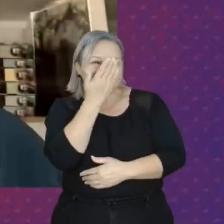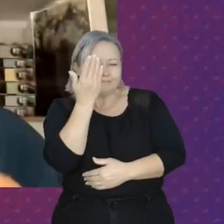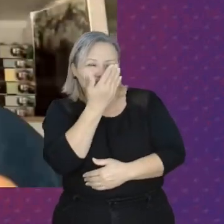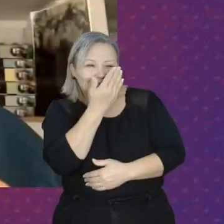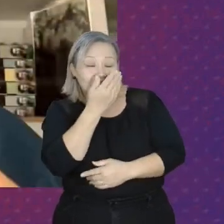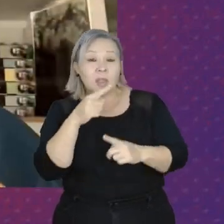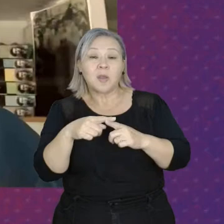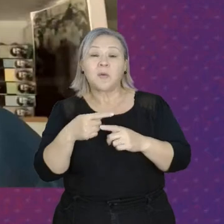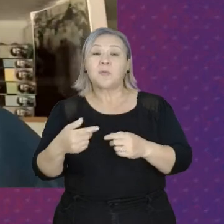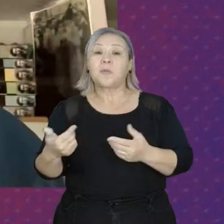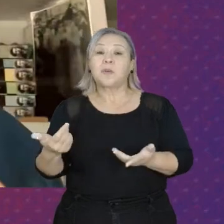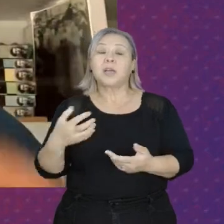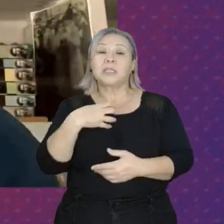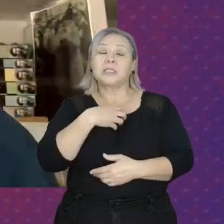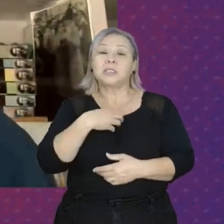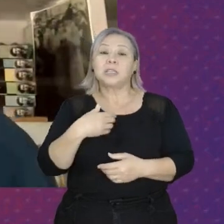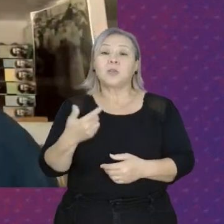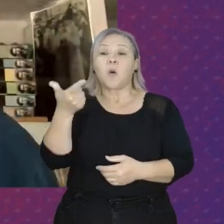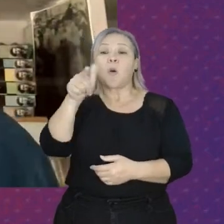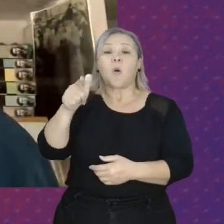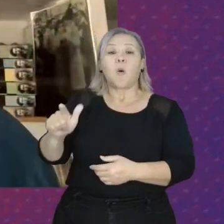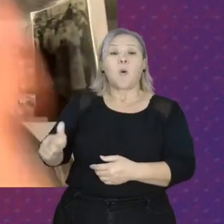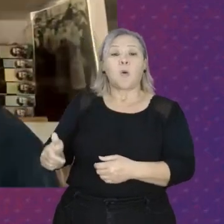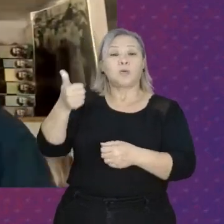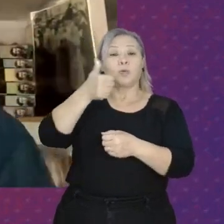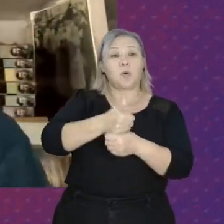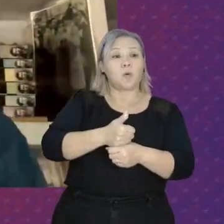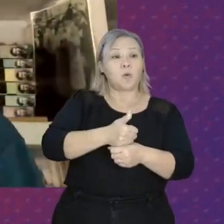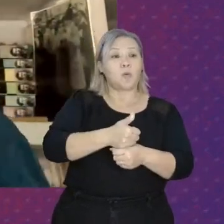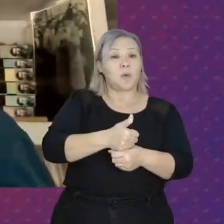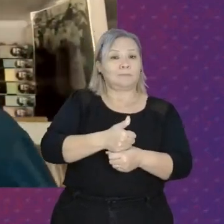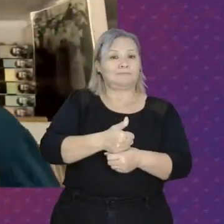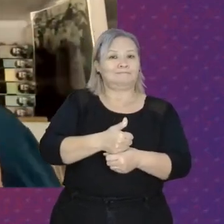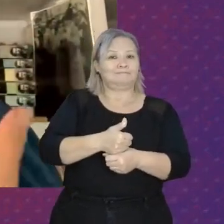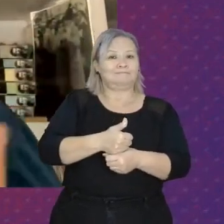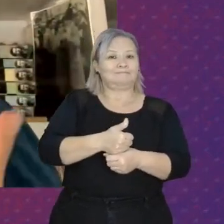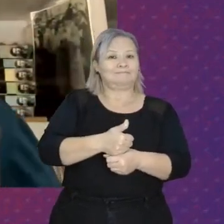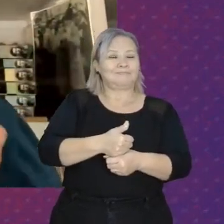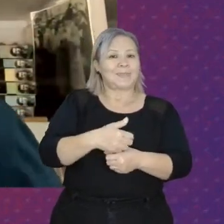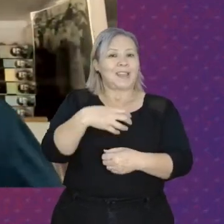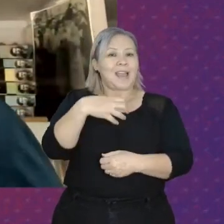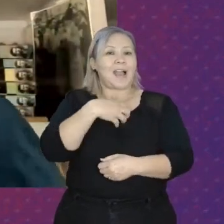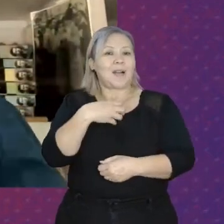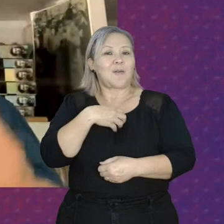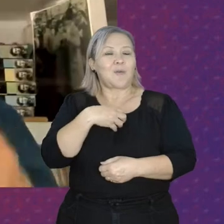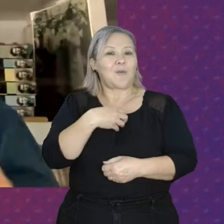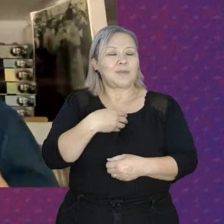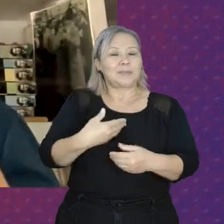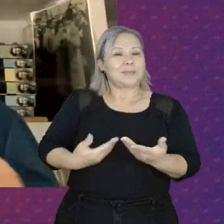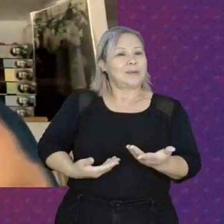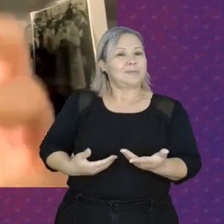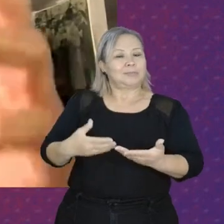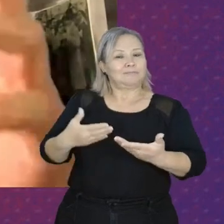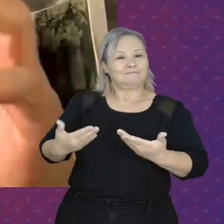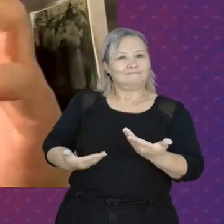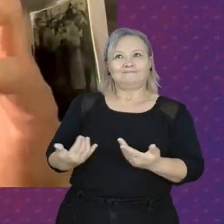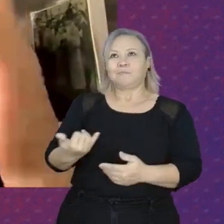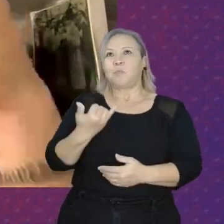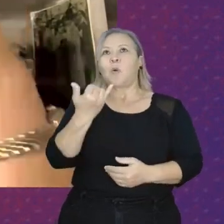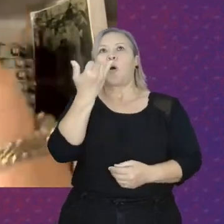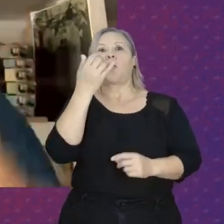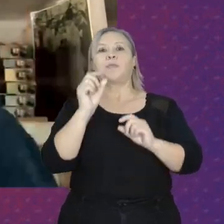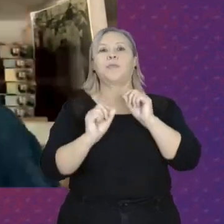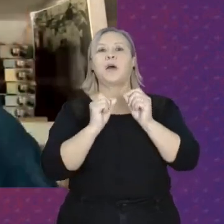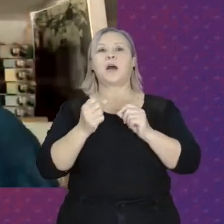outros ocupam não só os espaços de poder, mas ocupam a condição de sujeito,